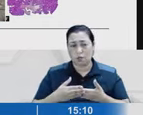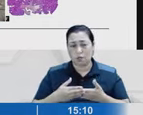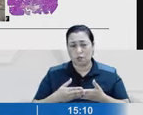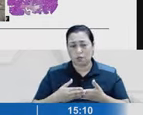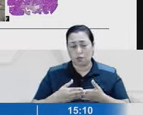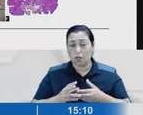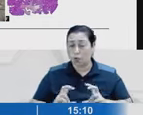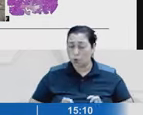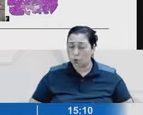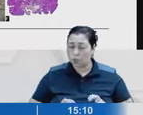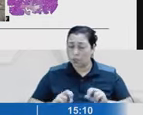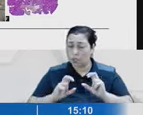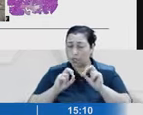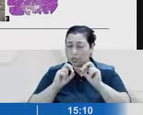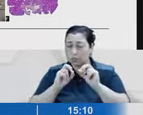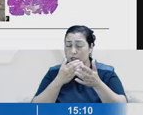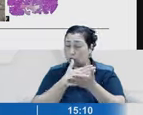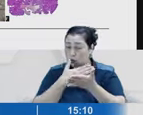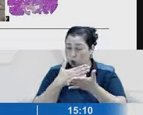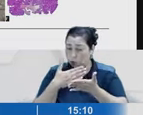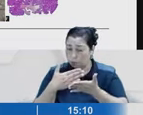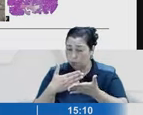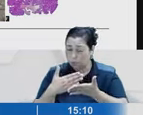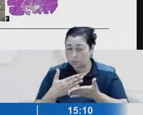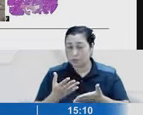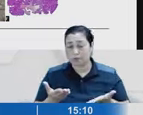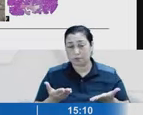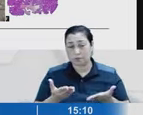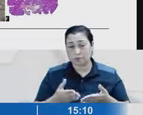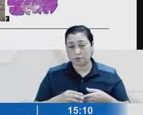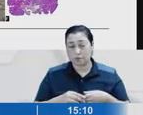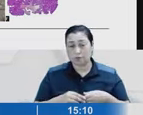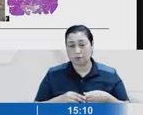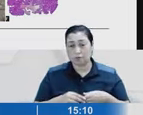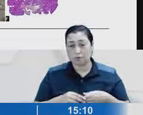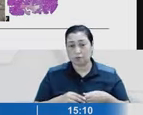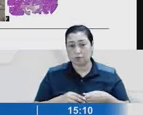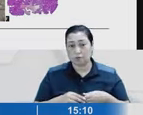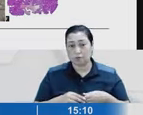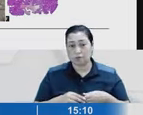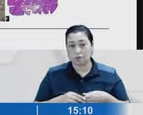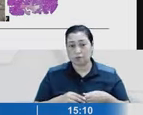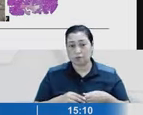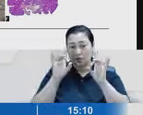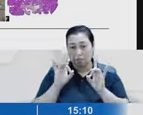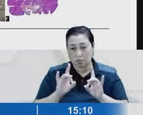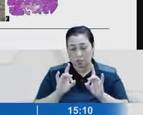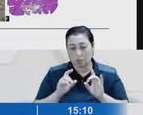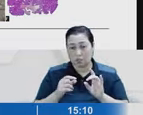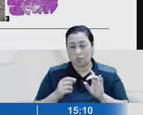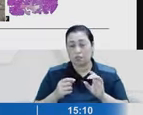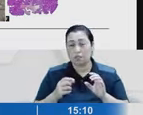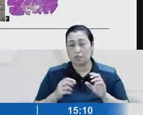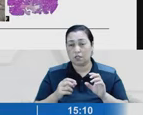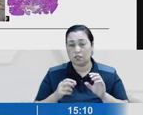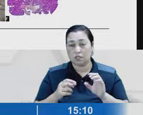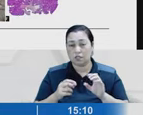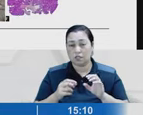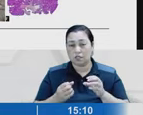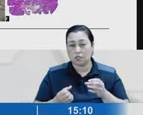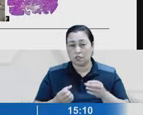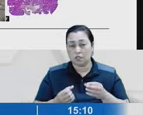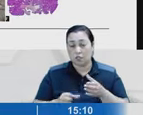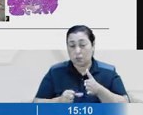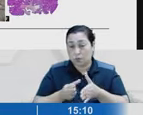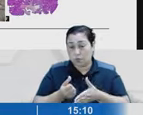inicial. Veja, sem precisar de uma cirurgia. Principalmente para o câncer de reto, muitas vezes